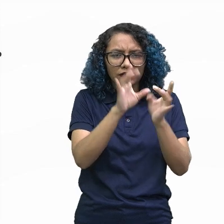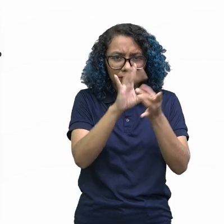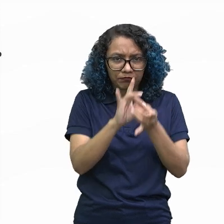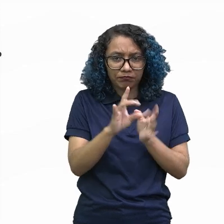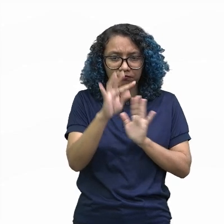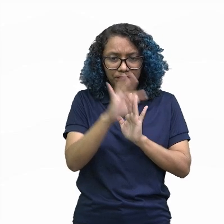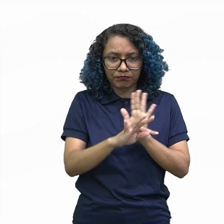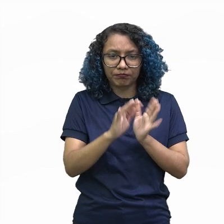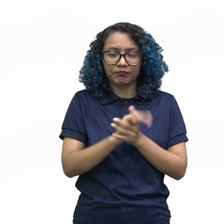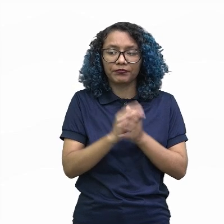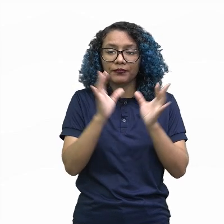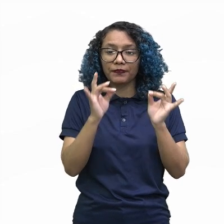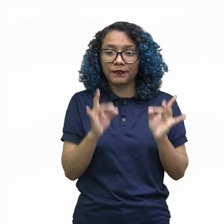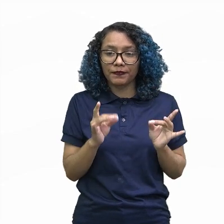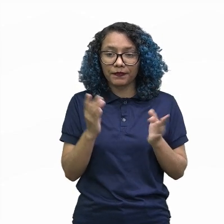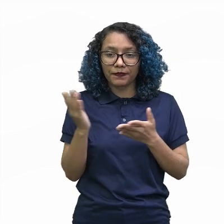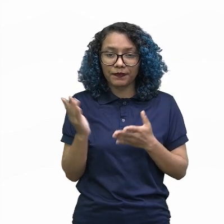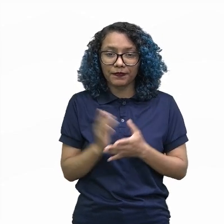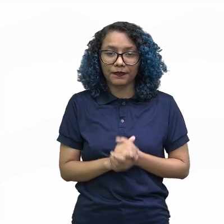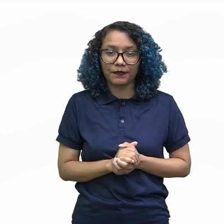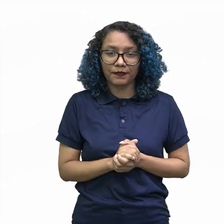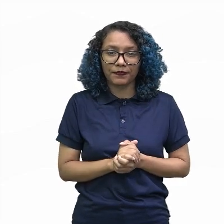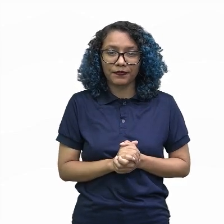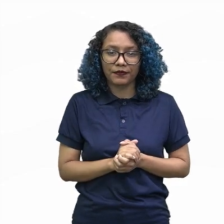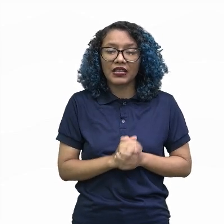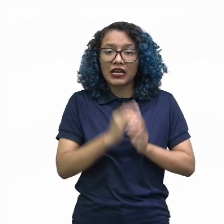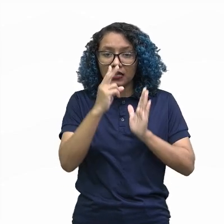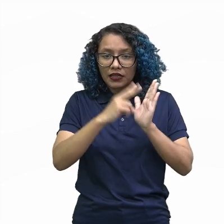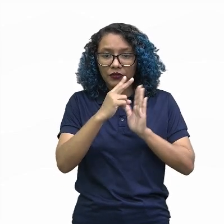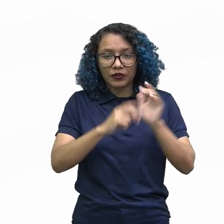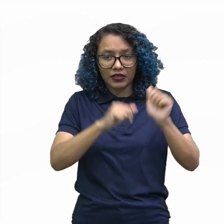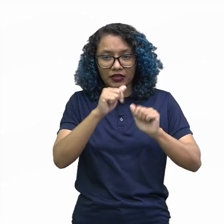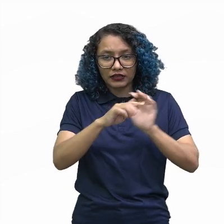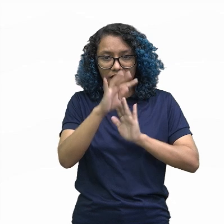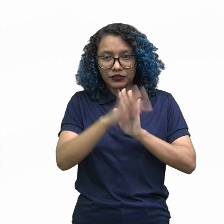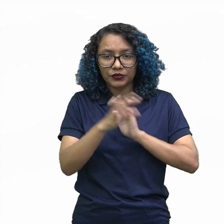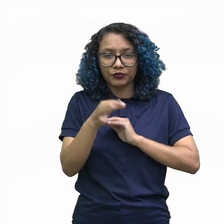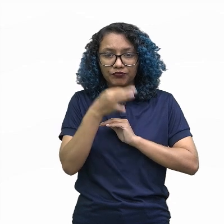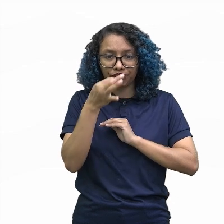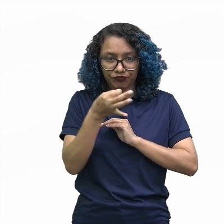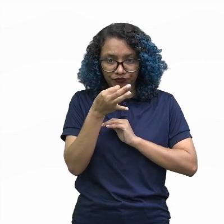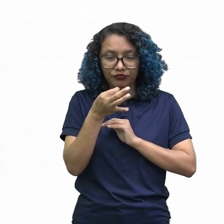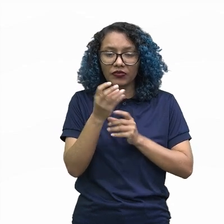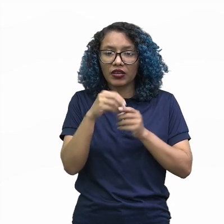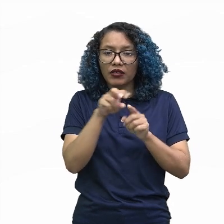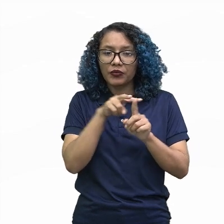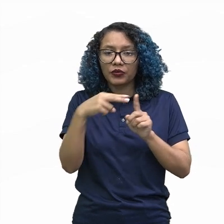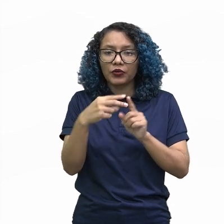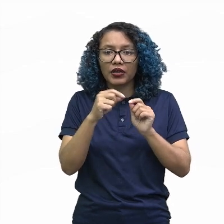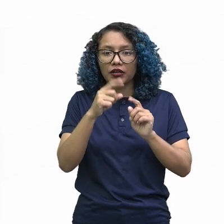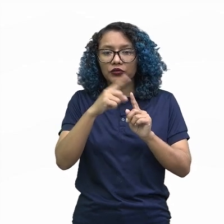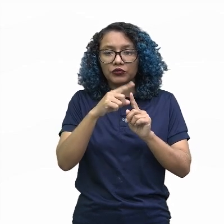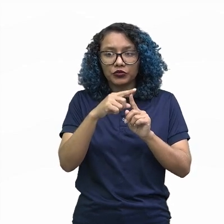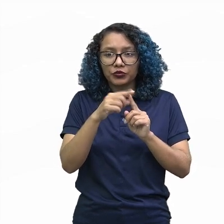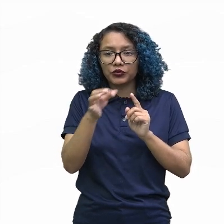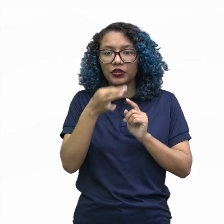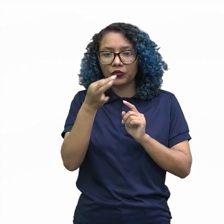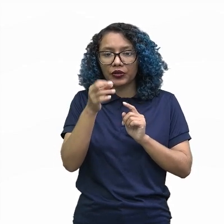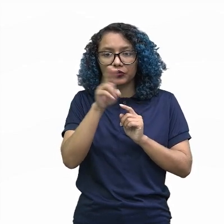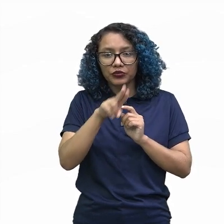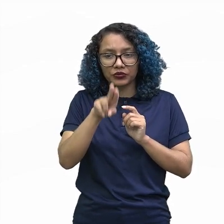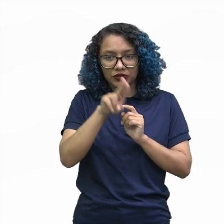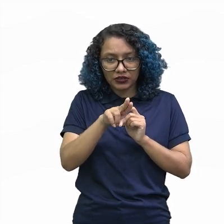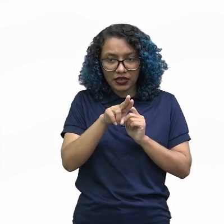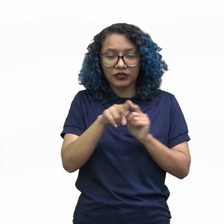coesão textual. Detalhamento, leitura e análise de textos argumentativos na percepção dos tipos de